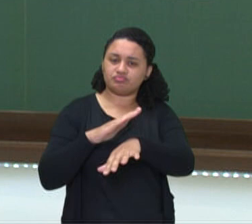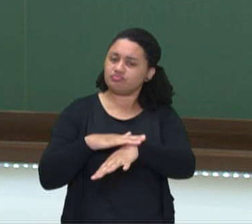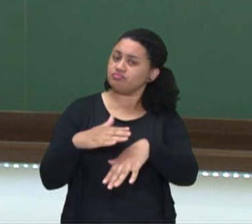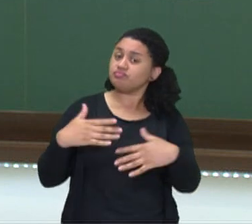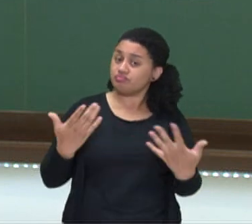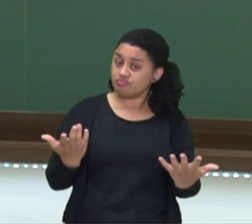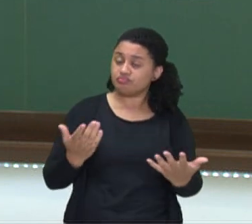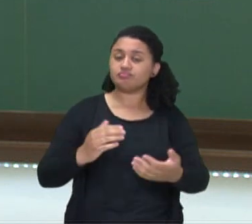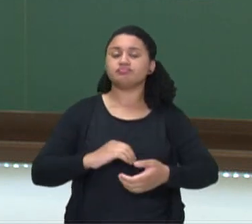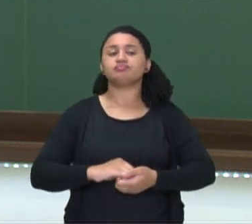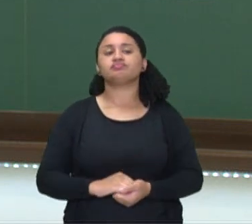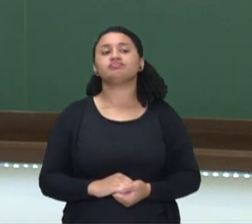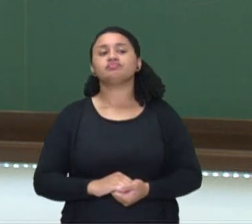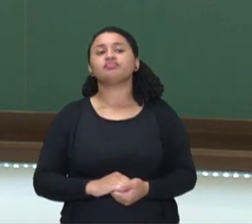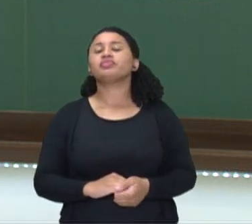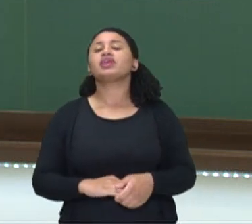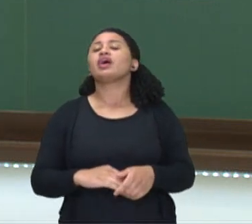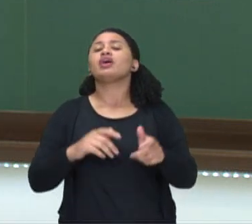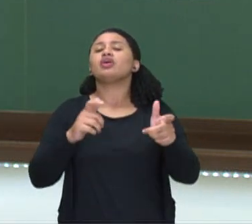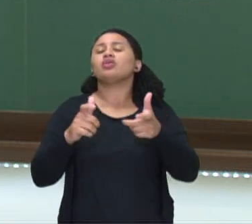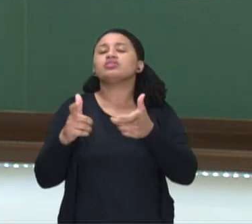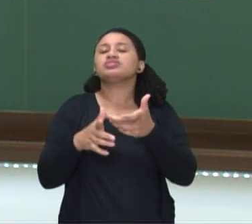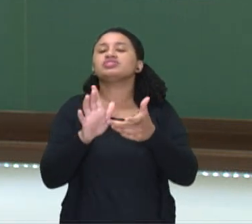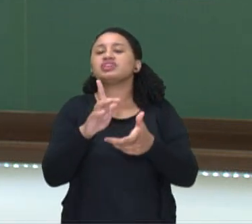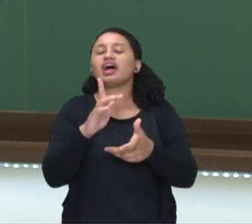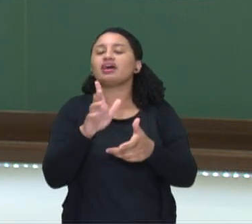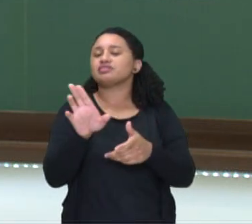Onde, geralmente, já acabamos respondendo.